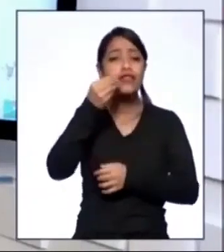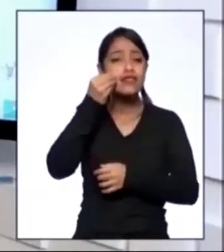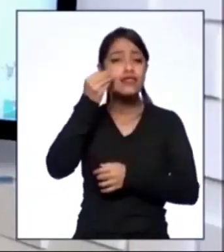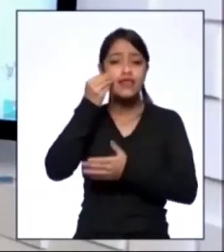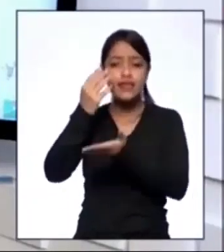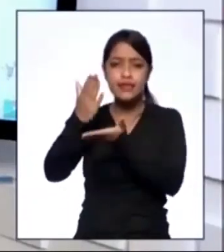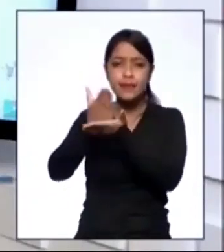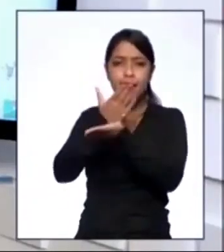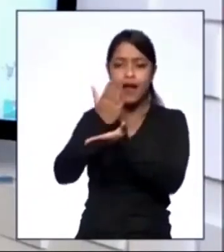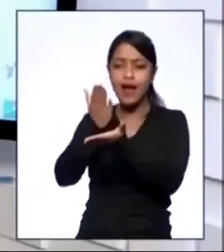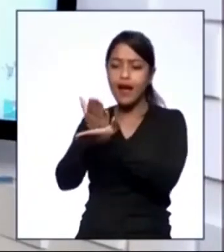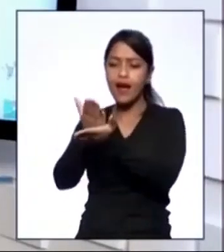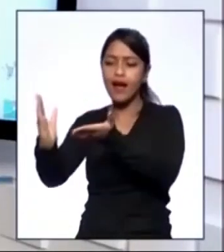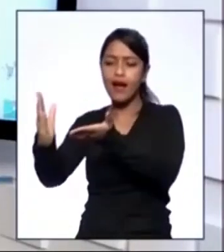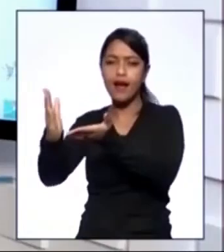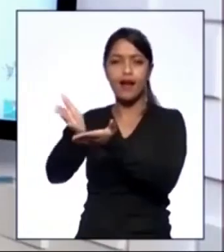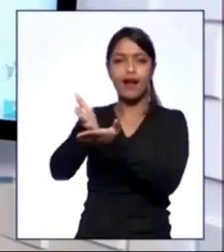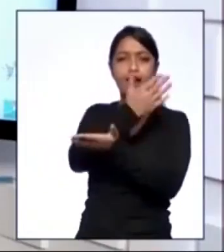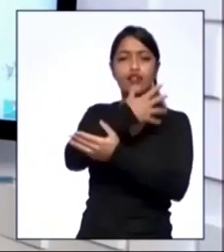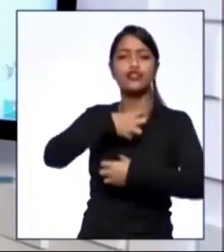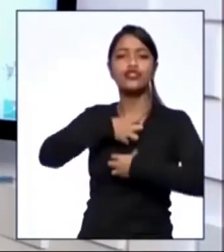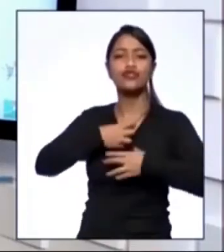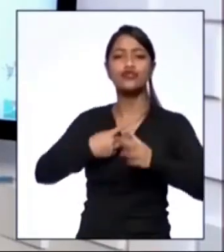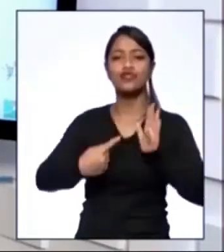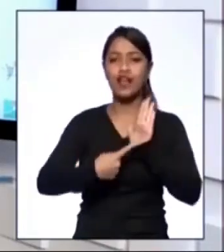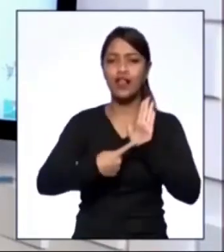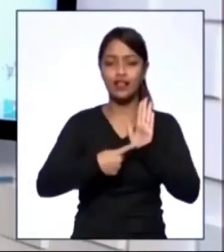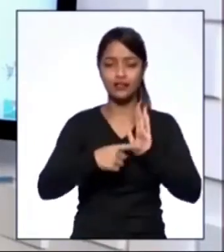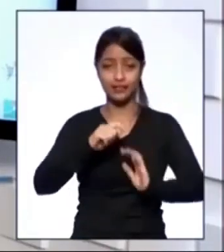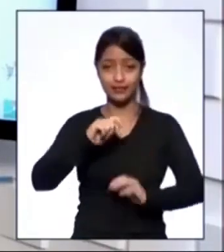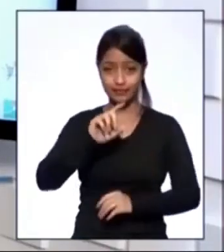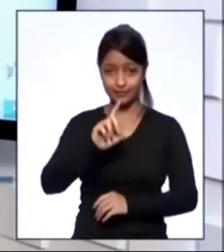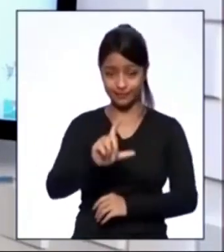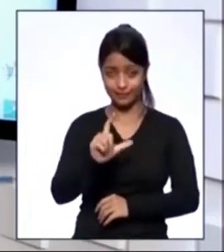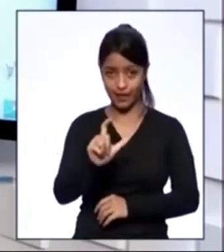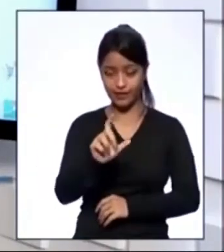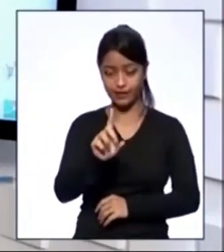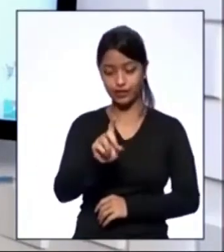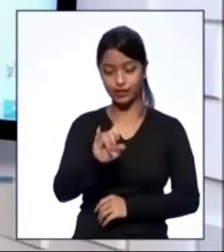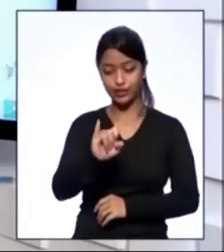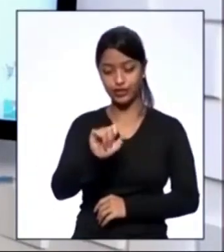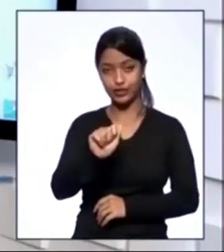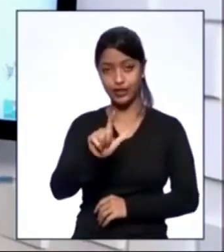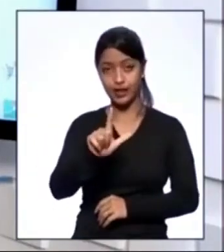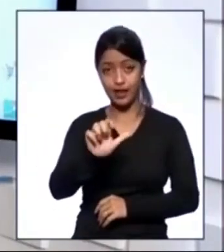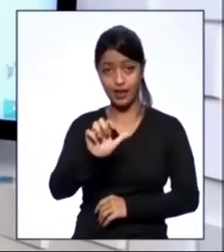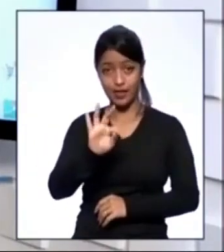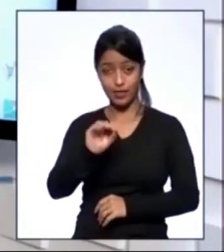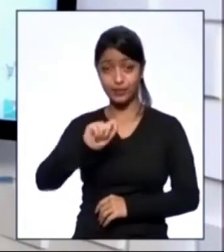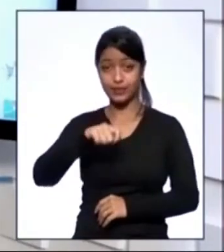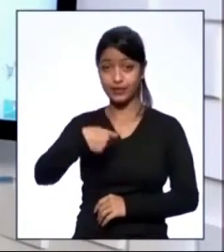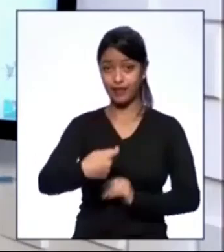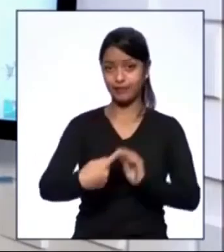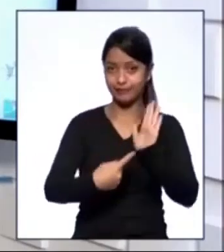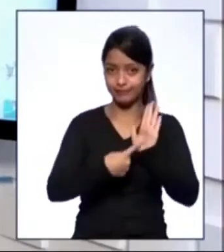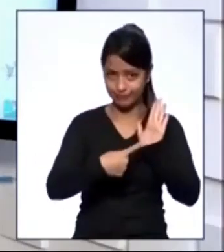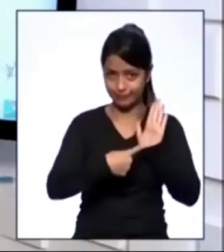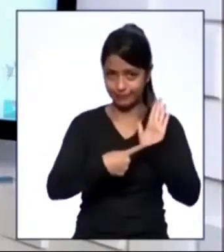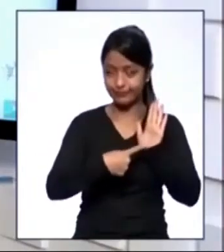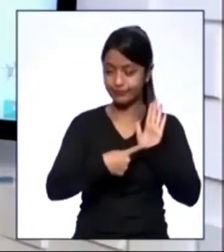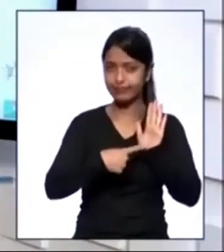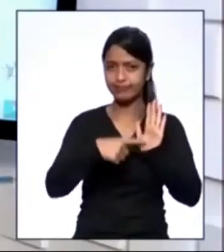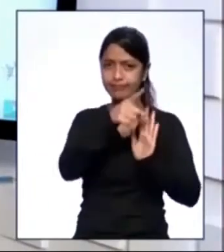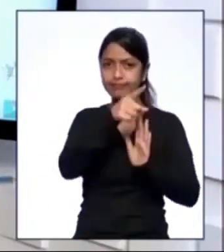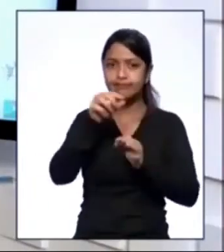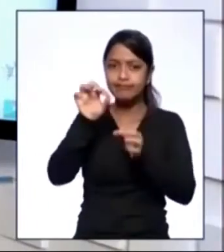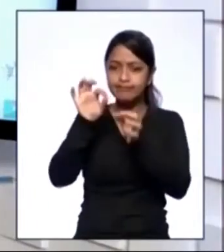dialetos. Tente organizar por zonas dialetais. Você vai perceber, olha, esse meu R, ele é cruel. Você vai perceber